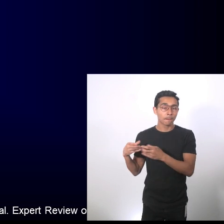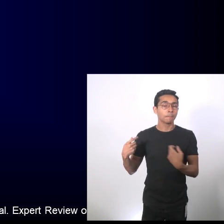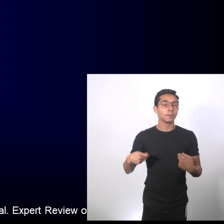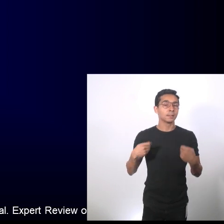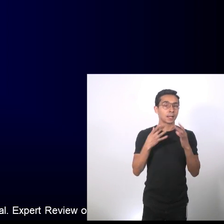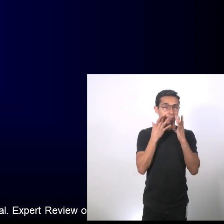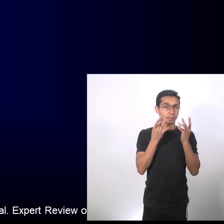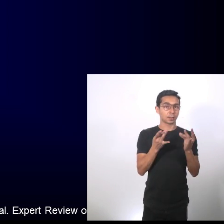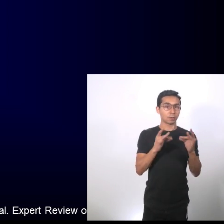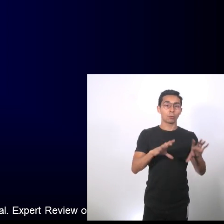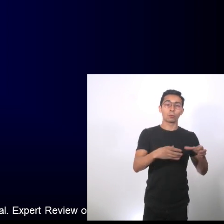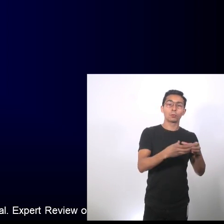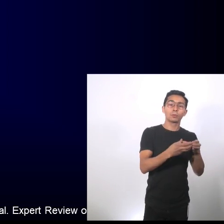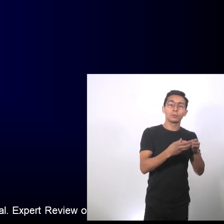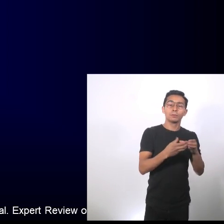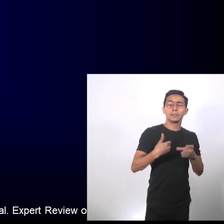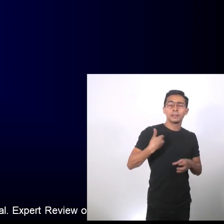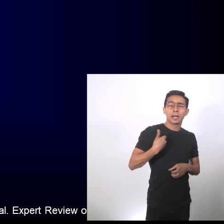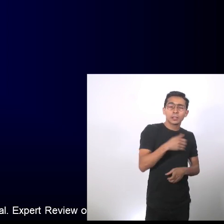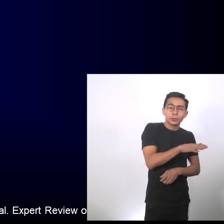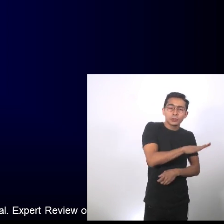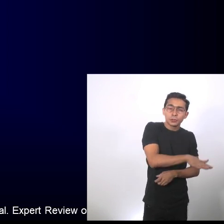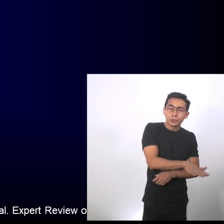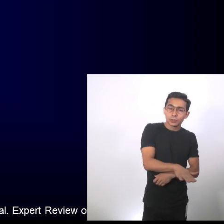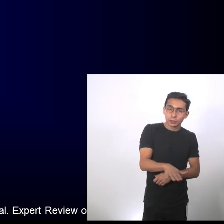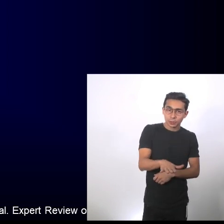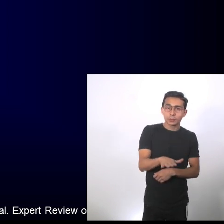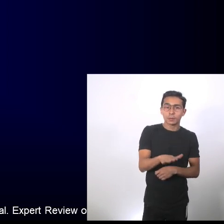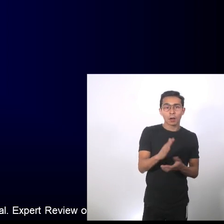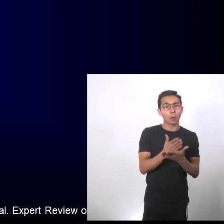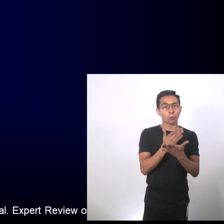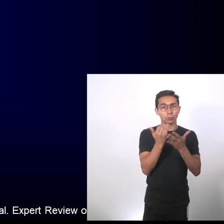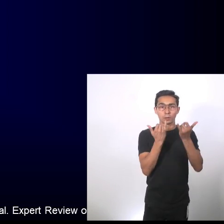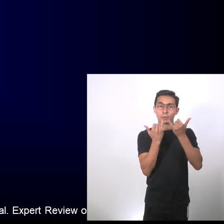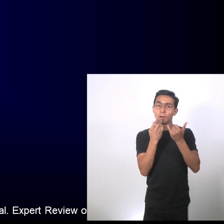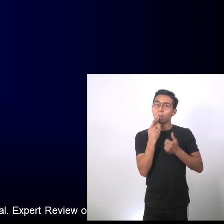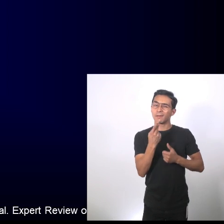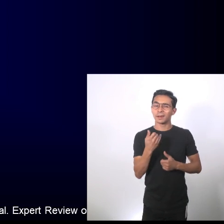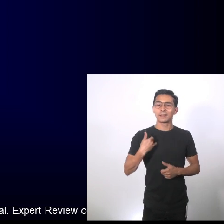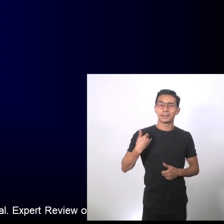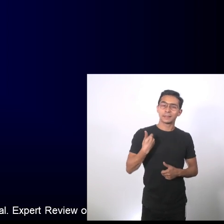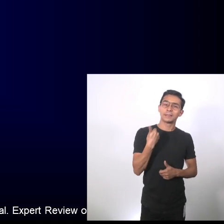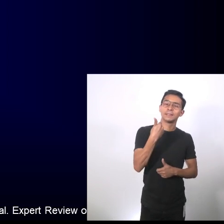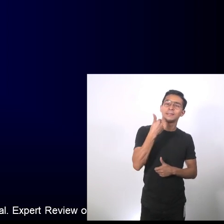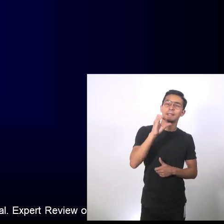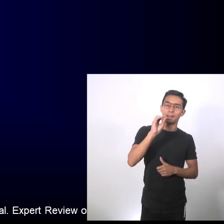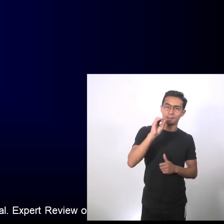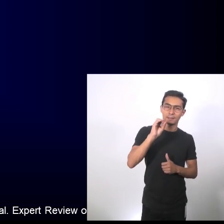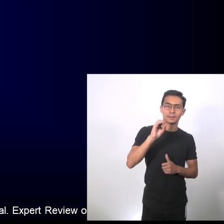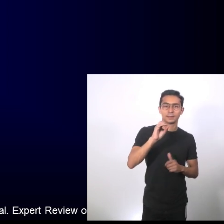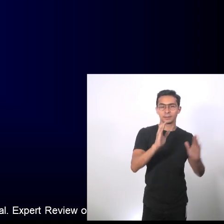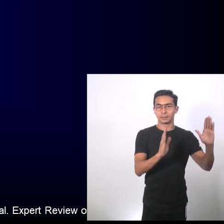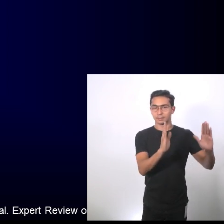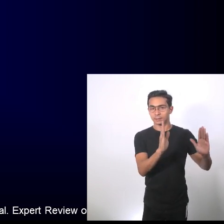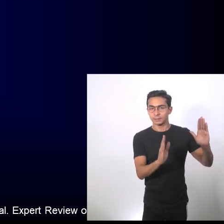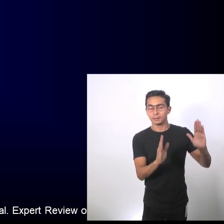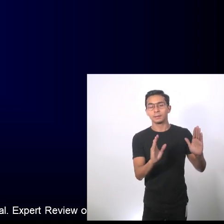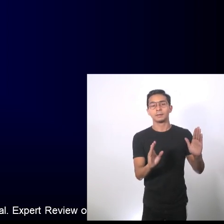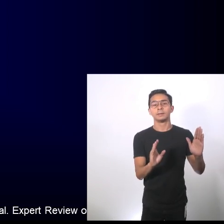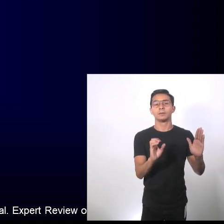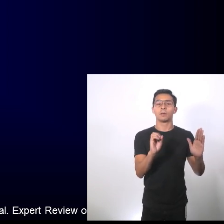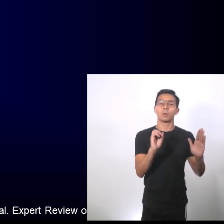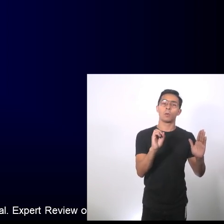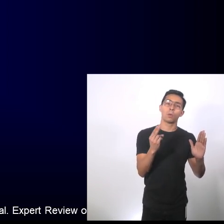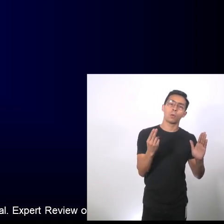atenção, que são as crianças pequenas. Em alguns dados, eles sugerem 10 anos de idade, em outros, eles apontam esse limite